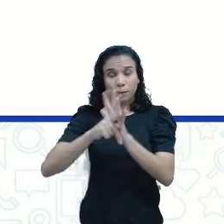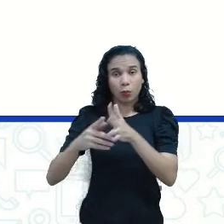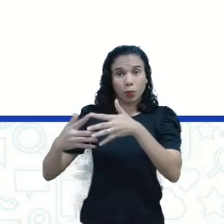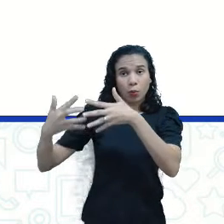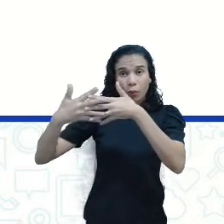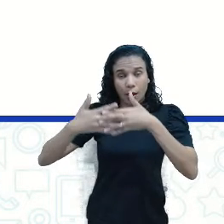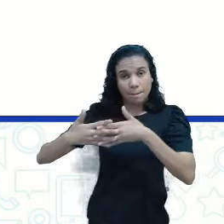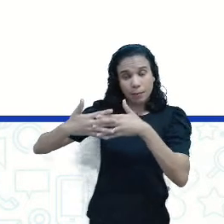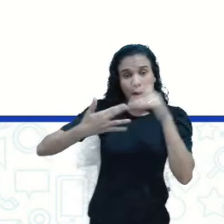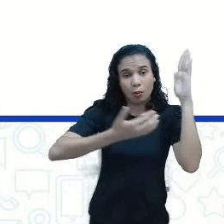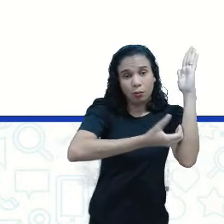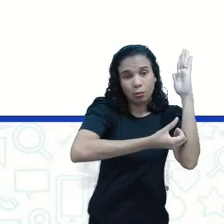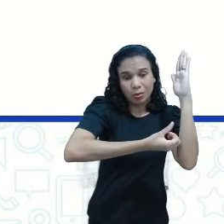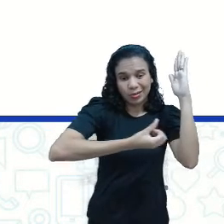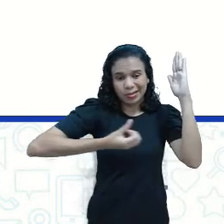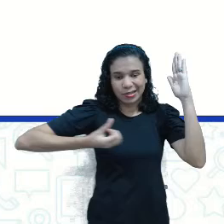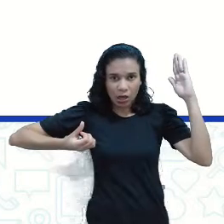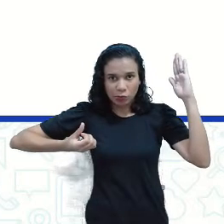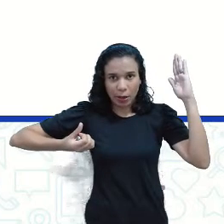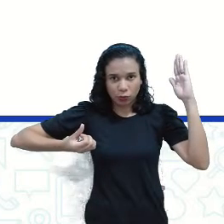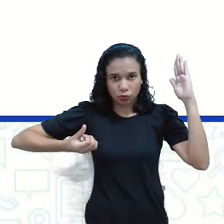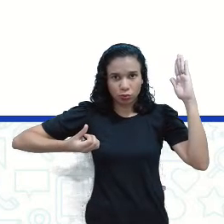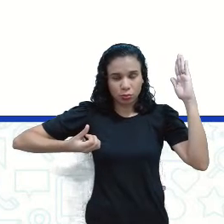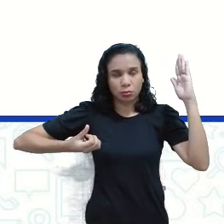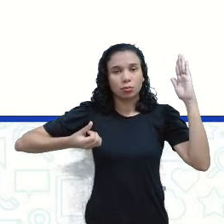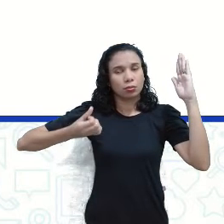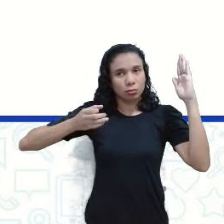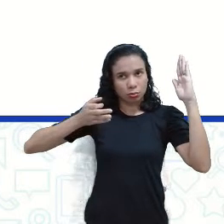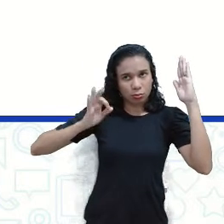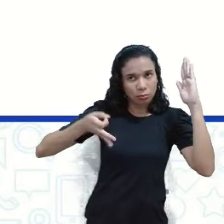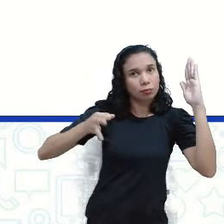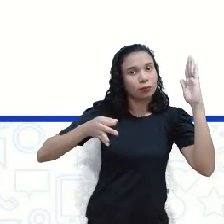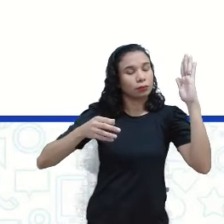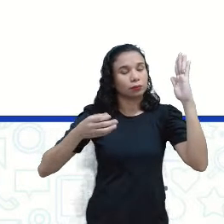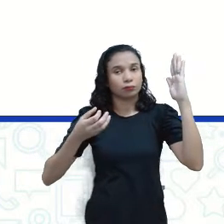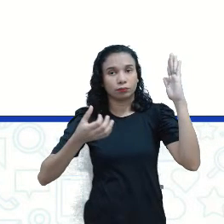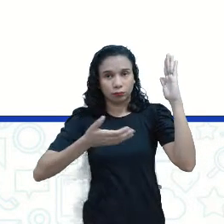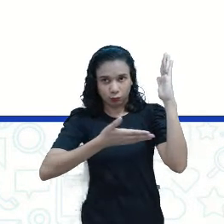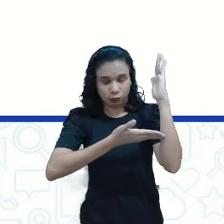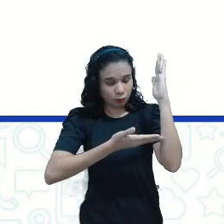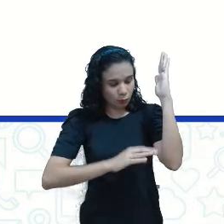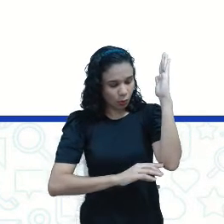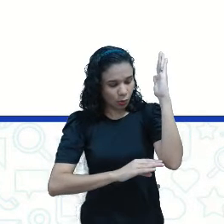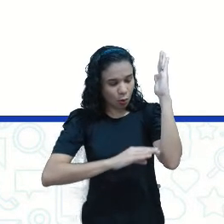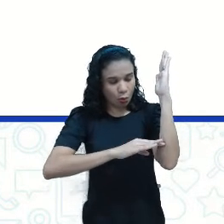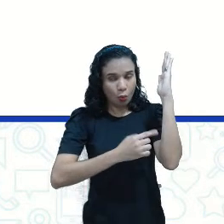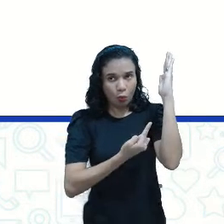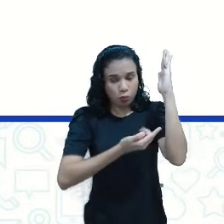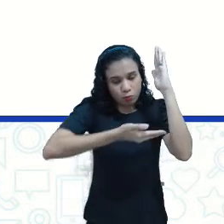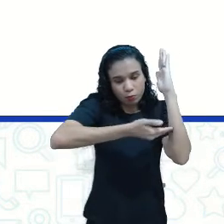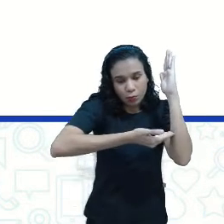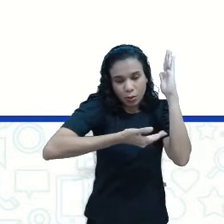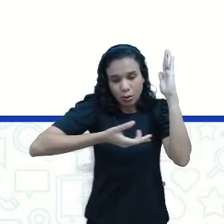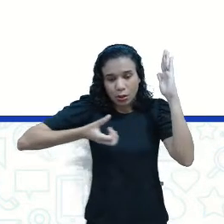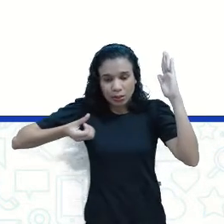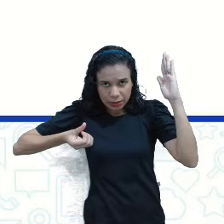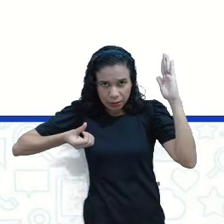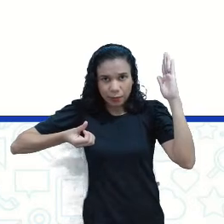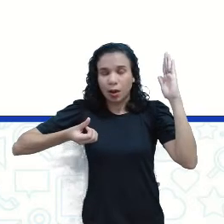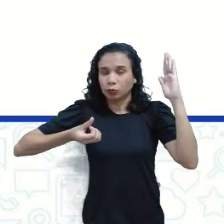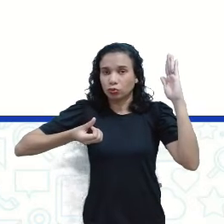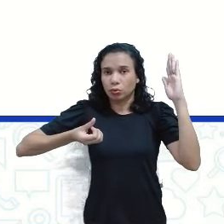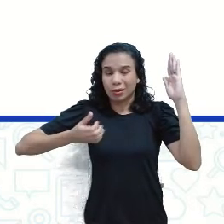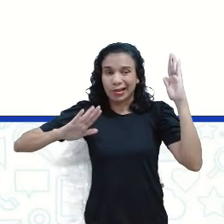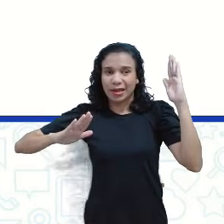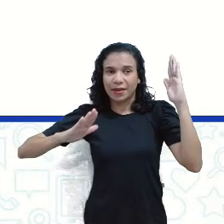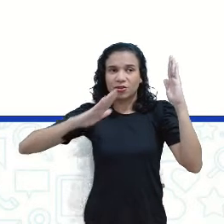6 metros do edifício. Então, do caminhão até o prédio, 6 metros. E a escada lá específica tem 10 metros a escada. Eu